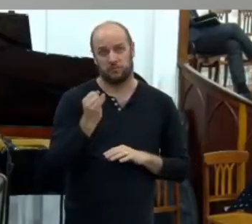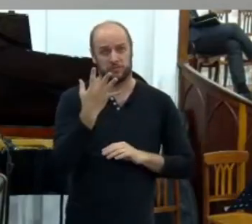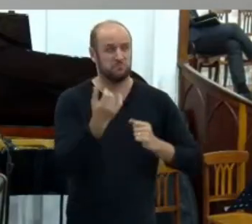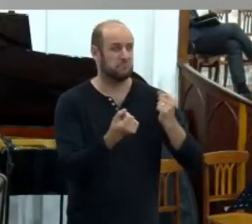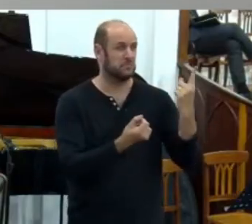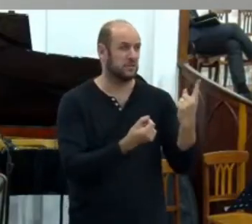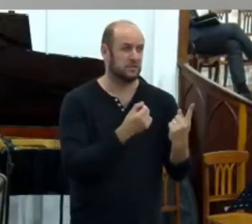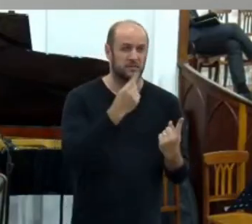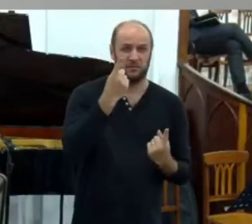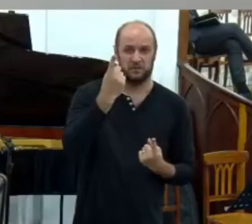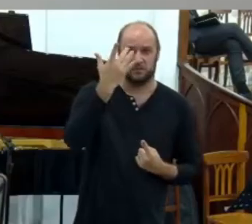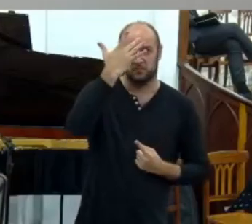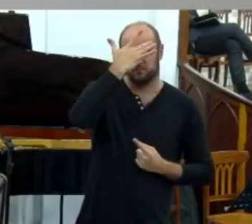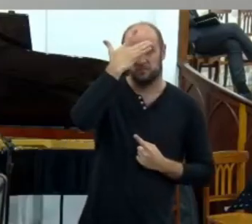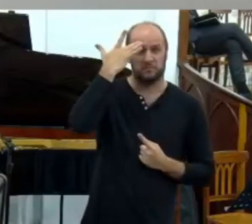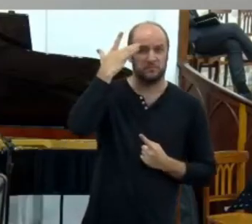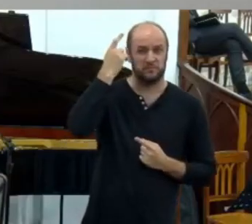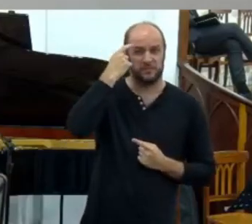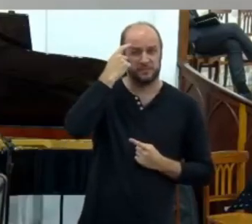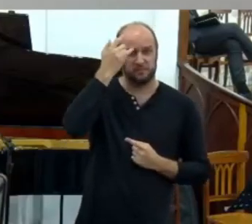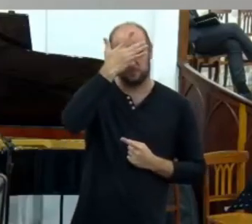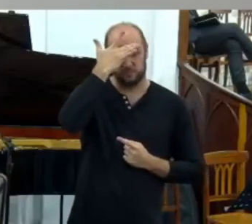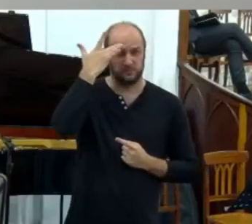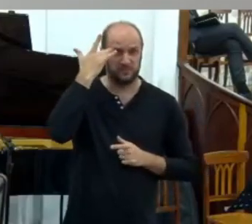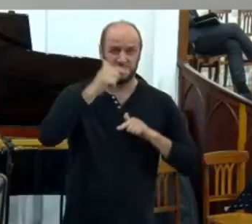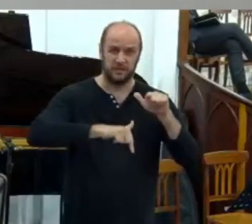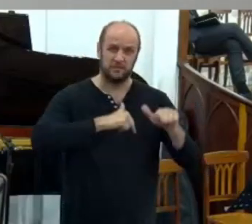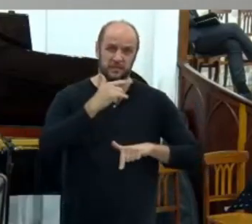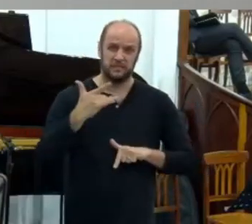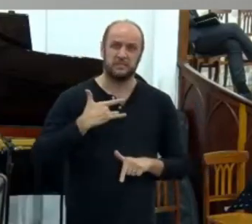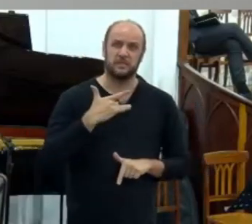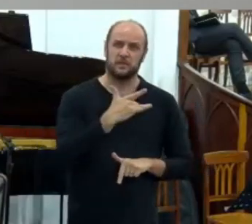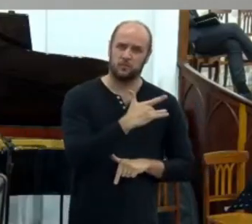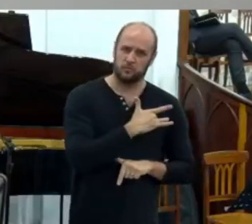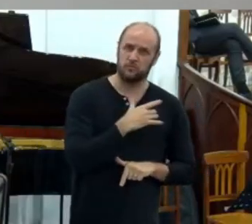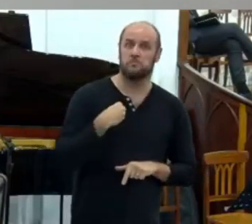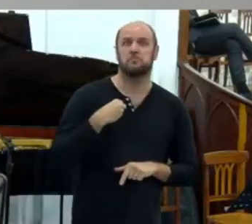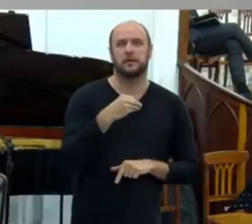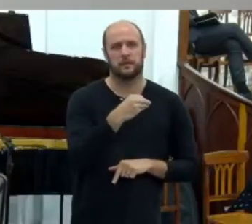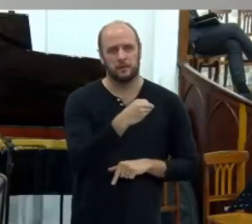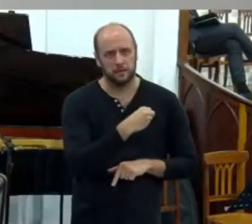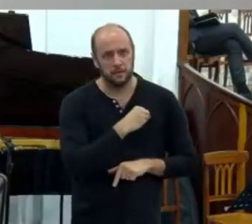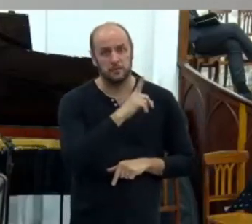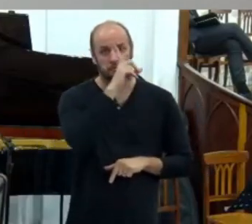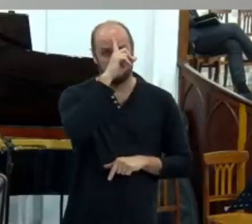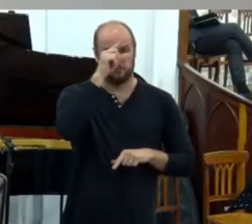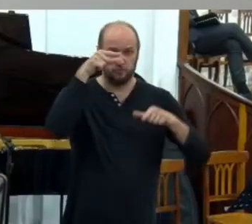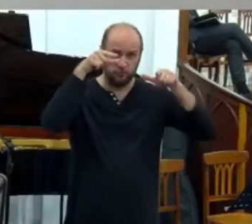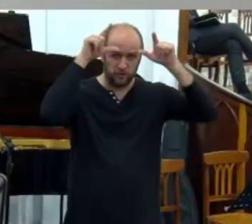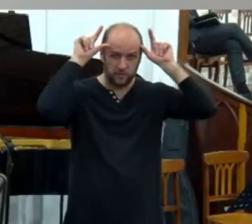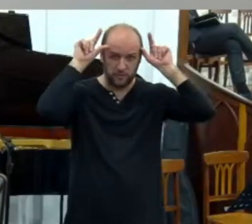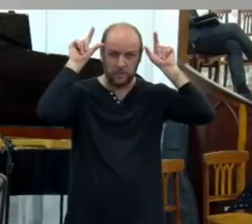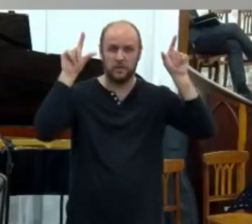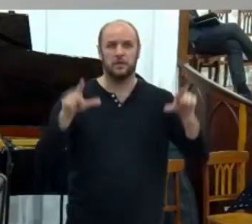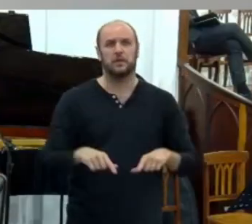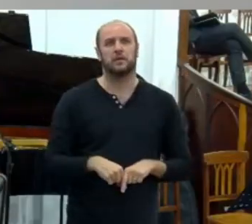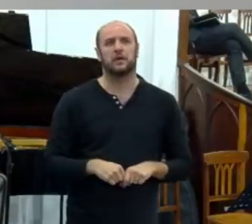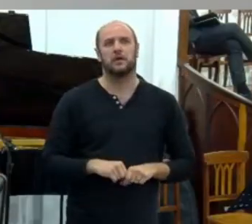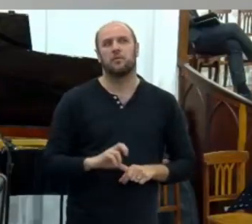eu penso aqui em profissionais talvez da saúde, médicos, enfermeiros ou profissionais